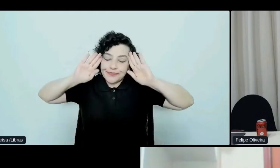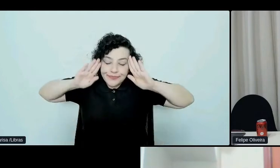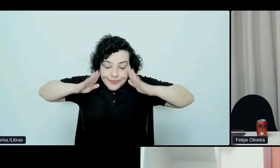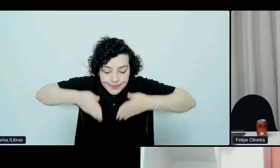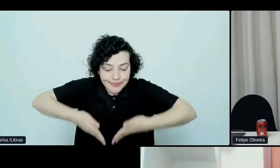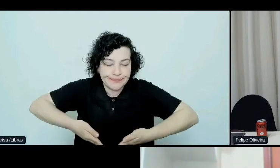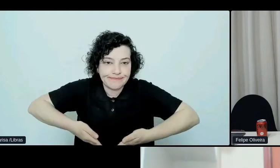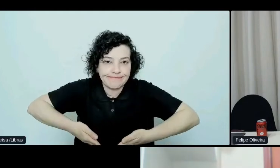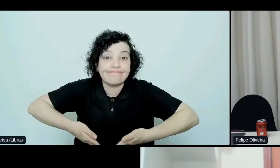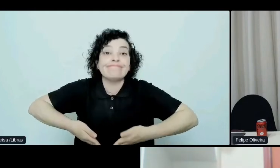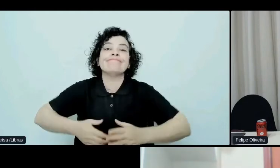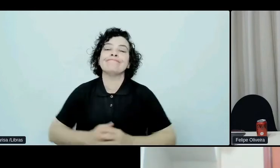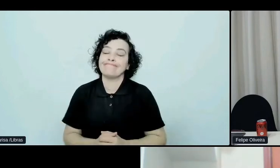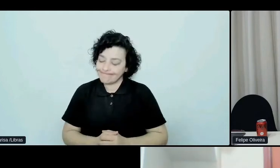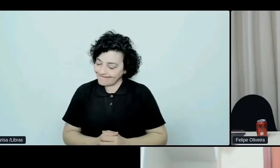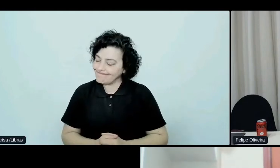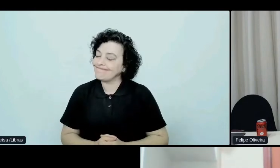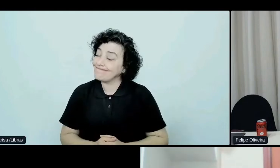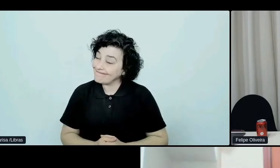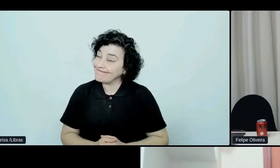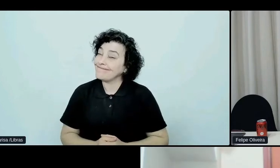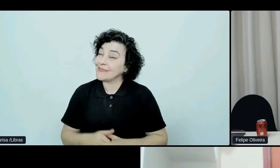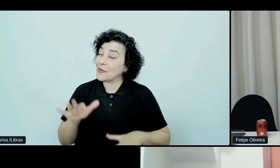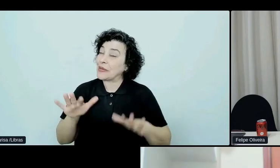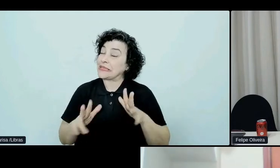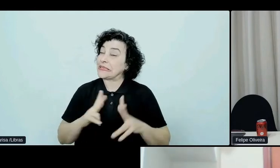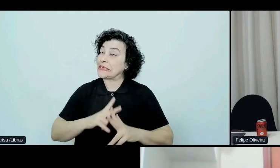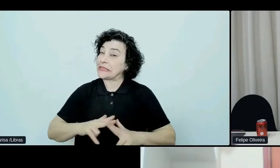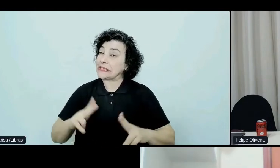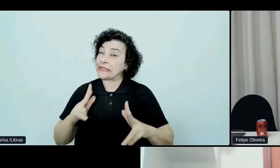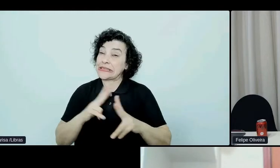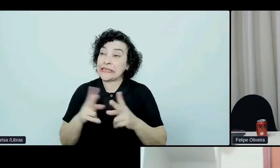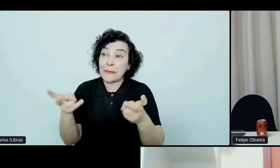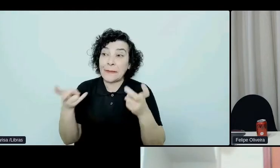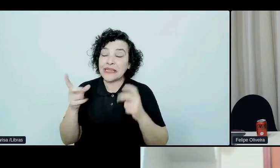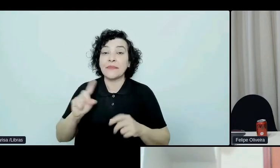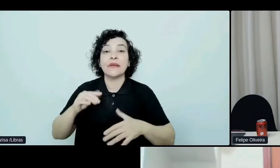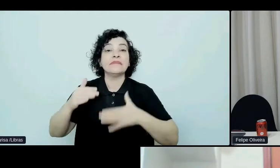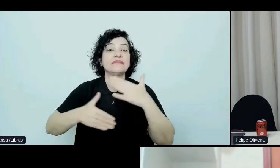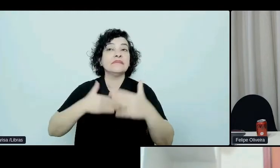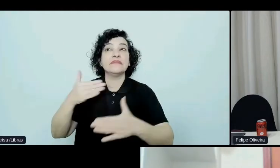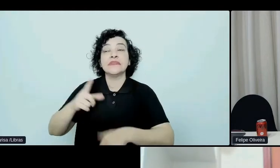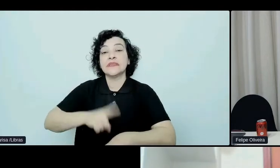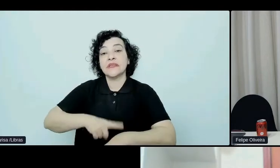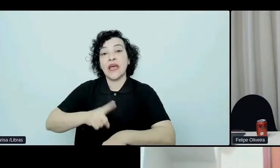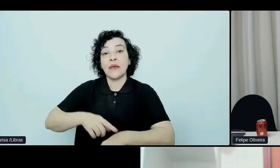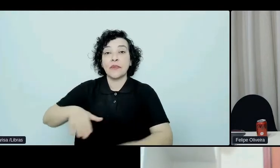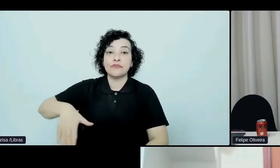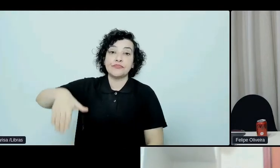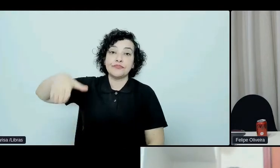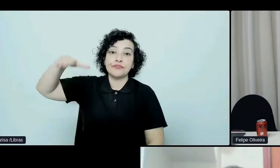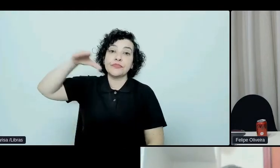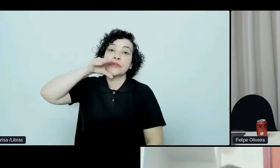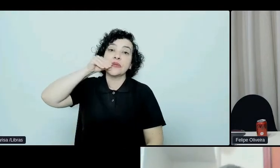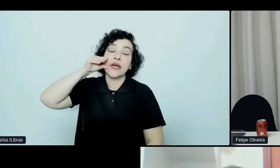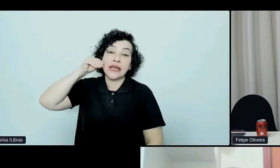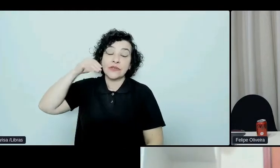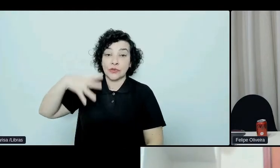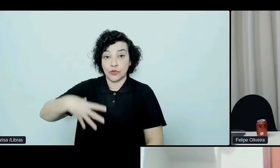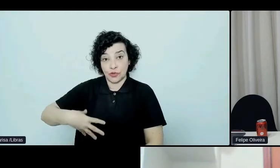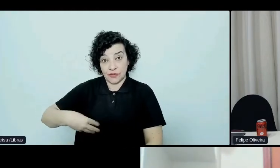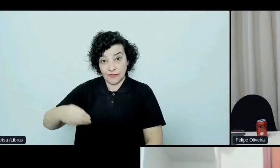uma garota exemplar. Não, é uma garota autista, que não consegue se relacionar com os outros,